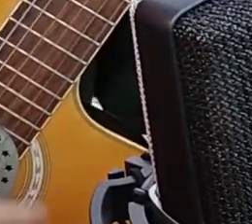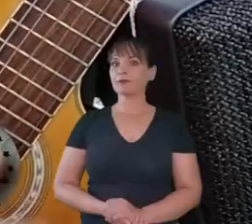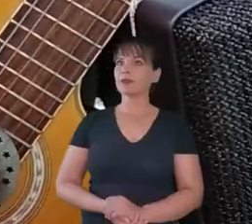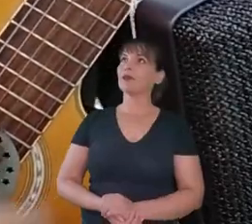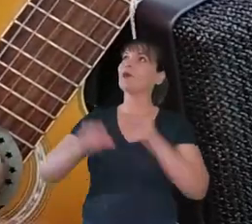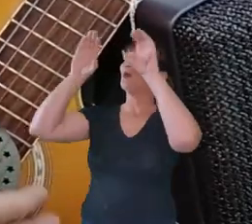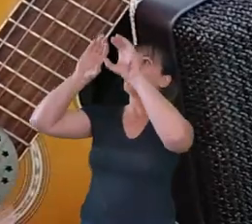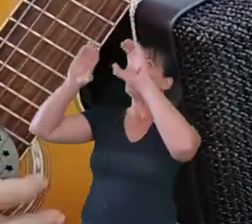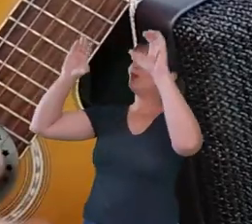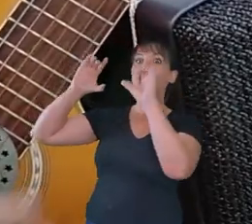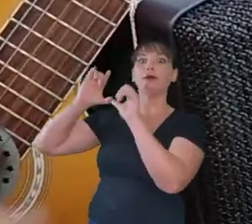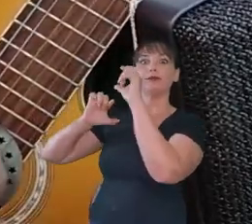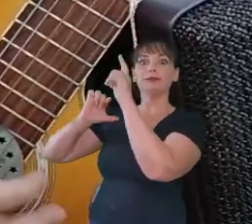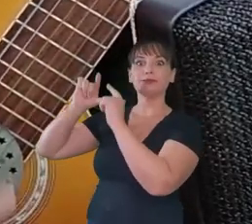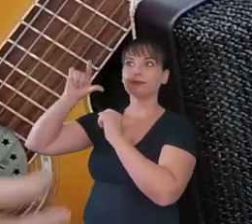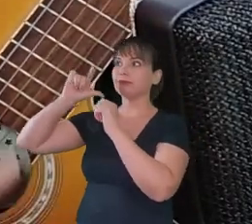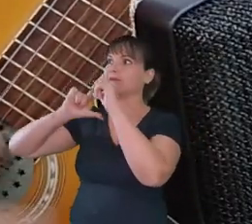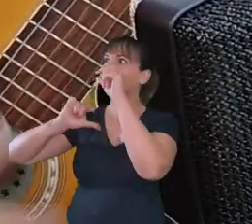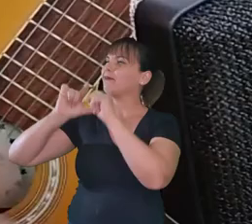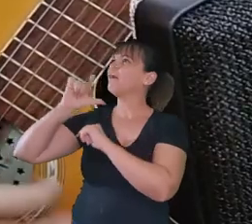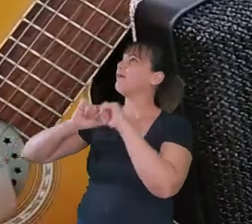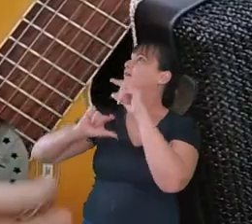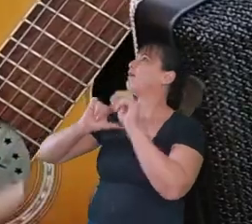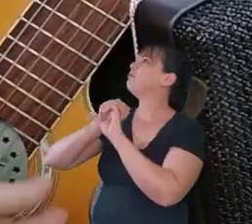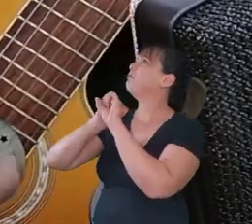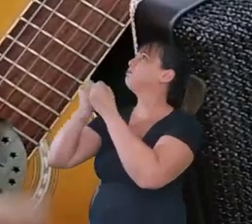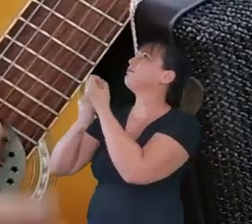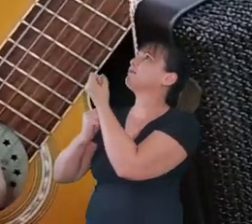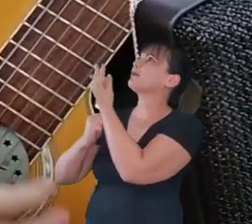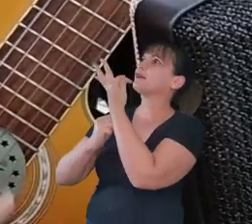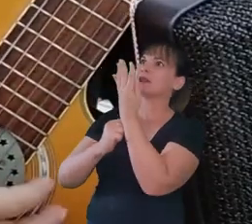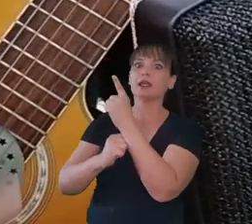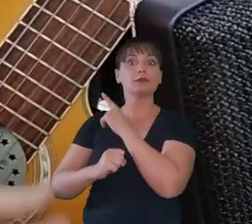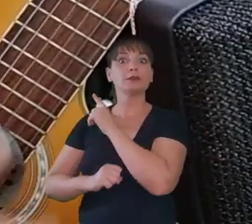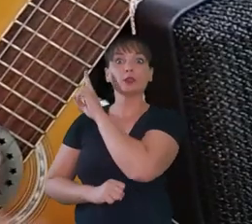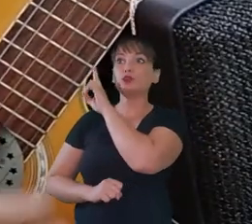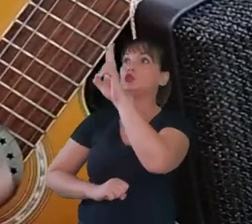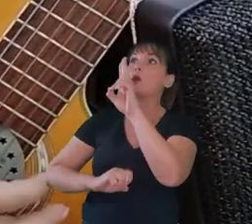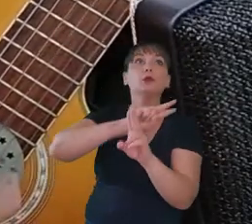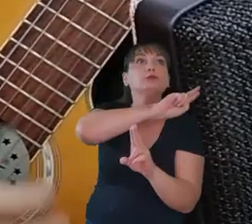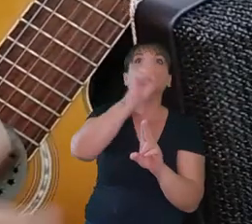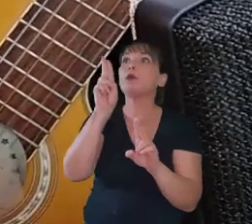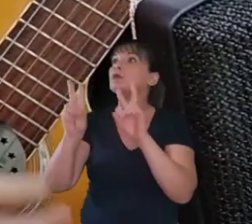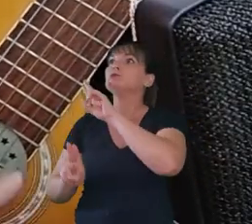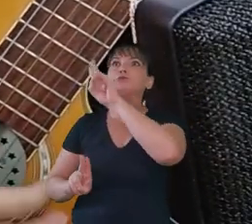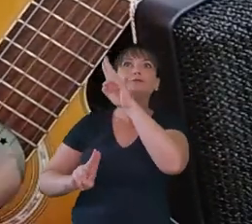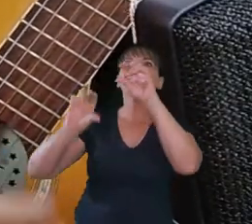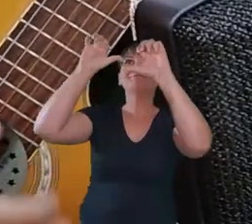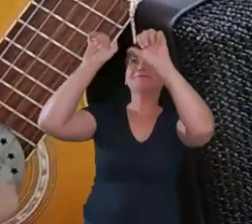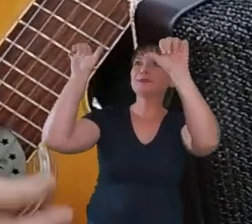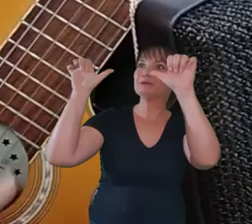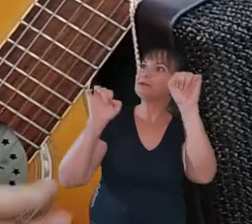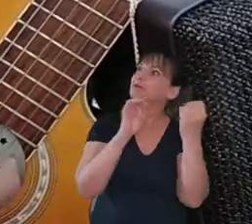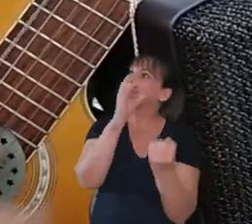O céu cheio de estrelas que eu nem posso contar. Tem nome de todo jeito e desenhos